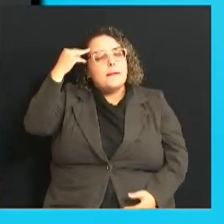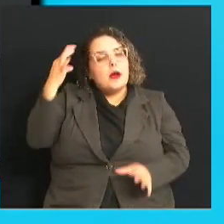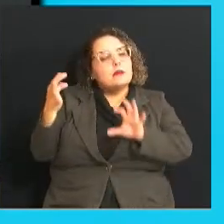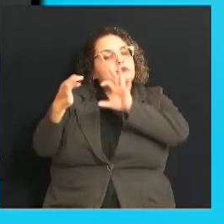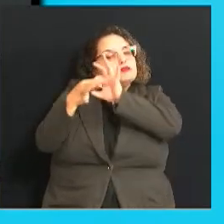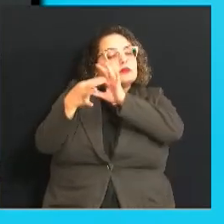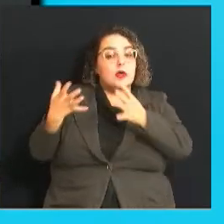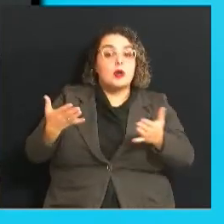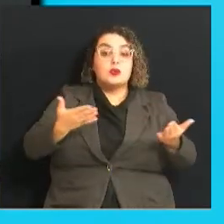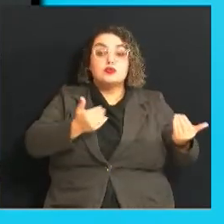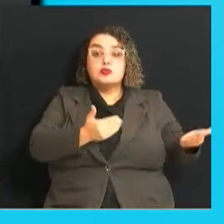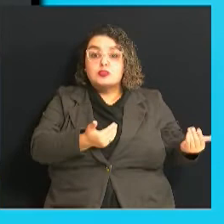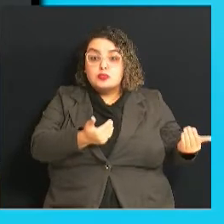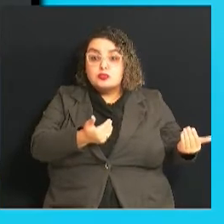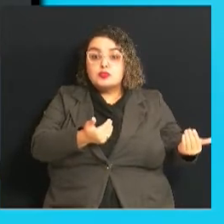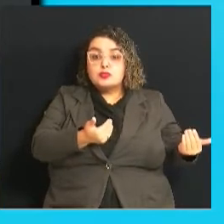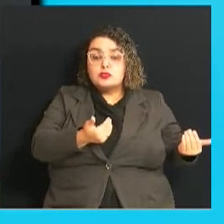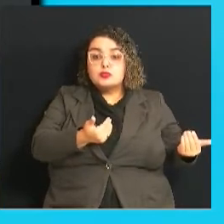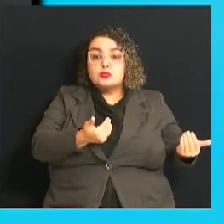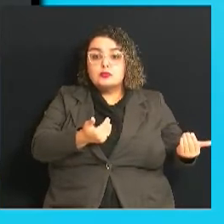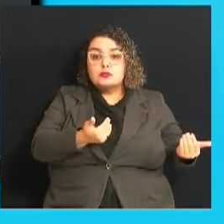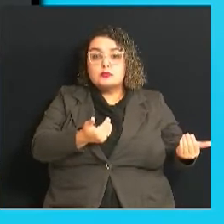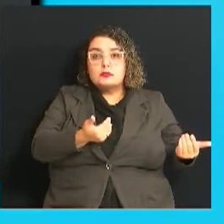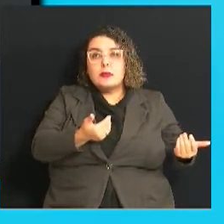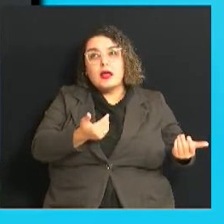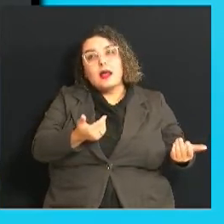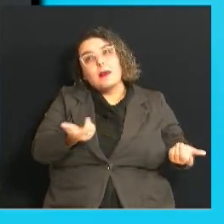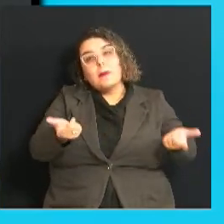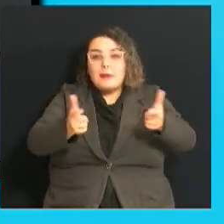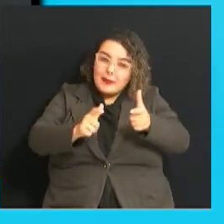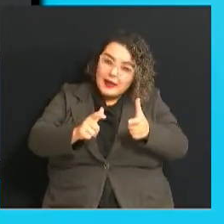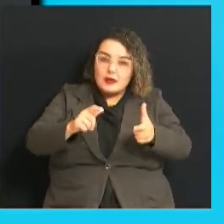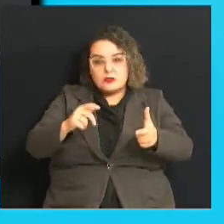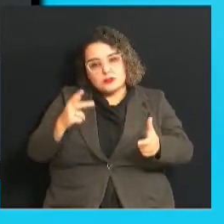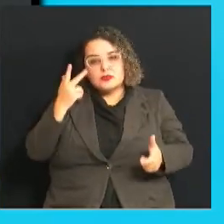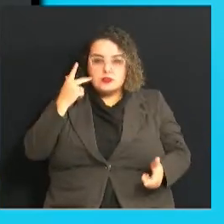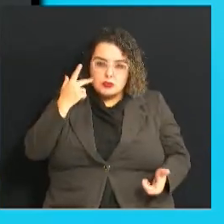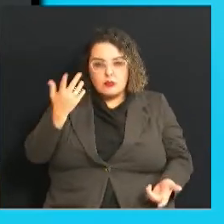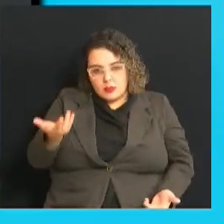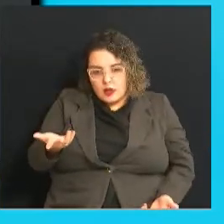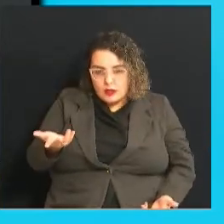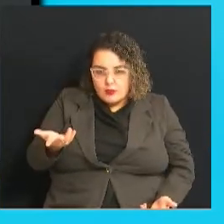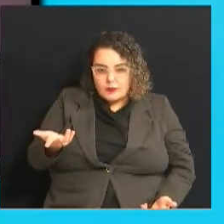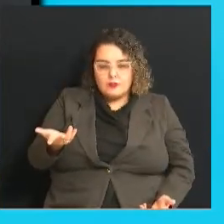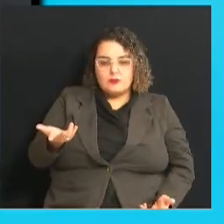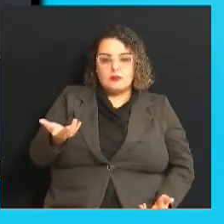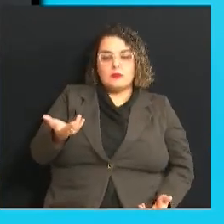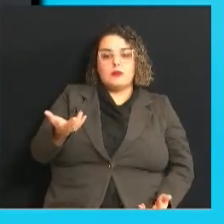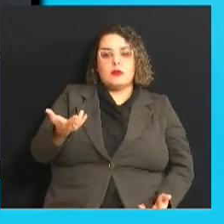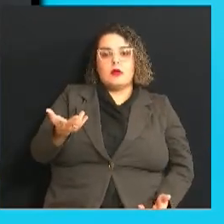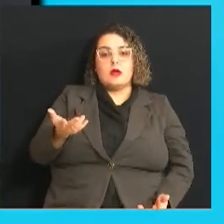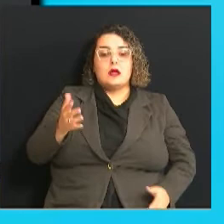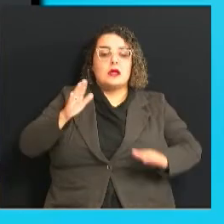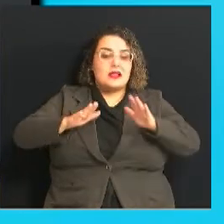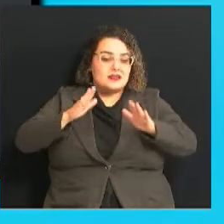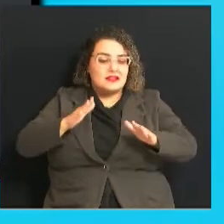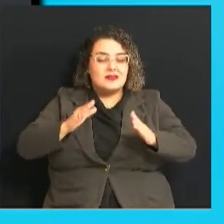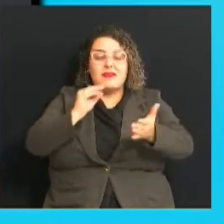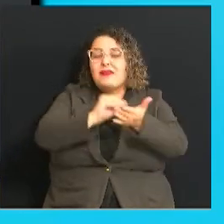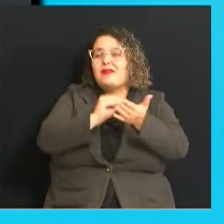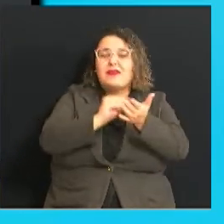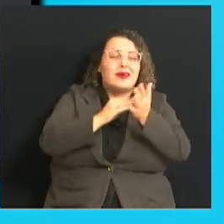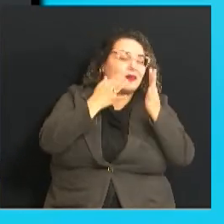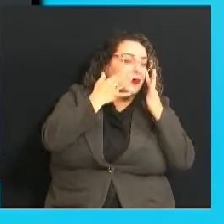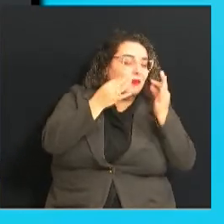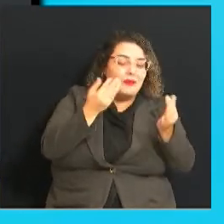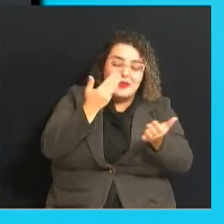jovem é muito menos comum, então tem muito mais chance de ter déficit de atenção, perda de